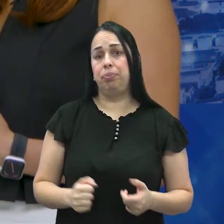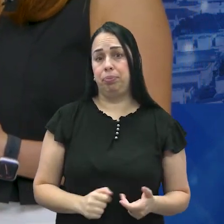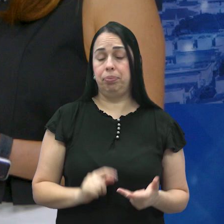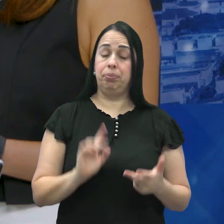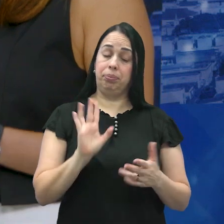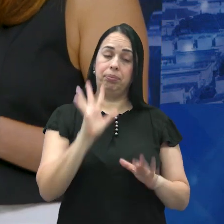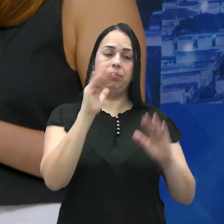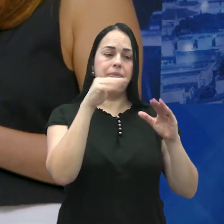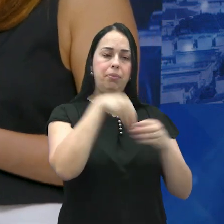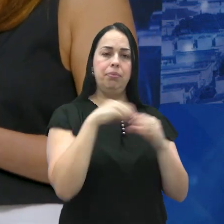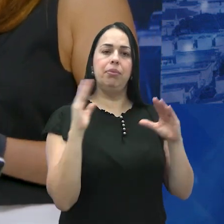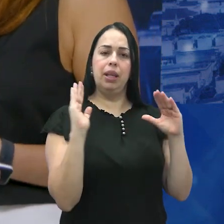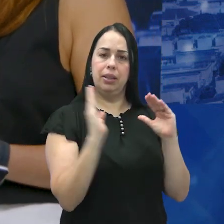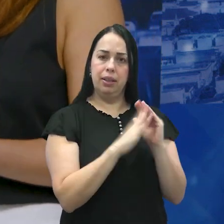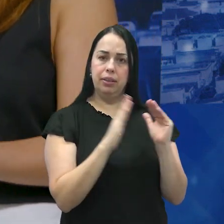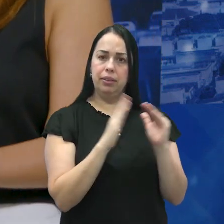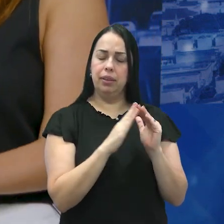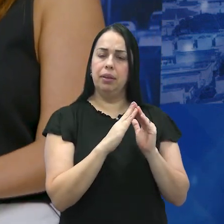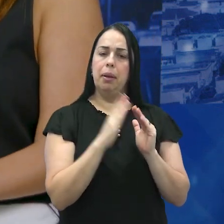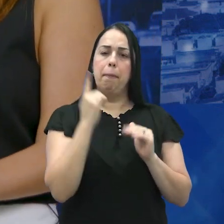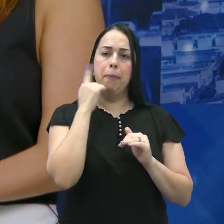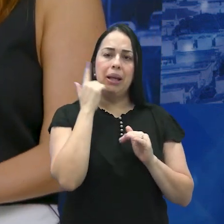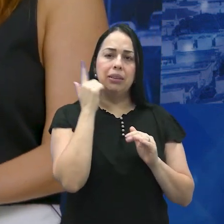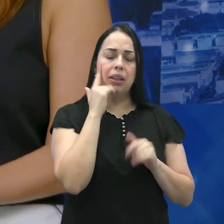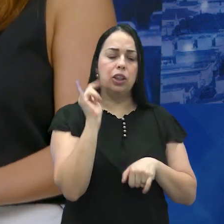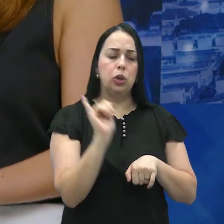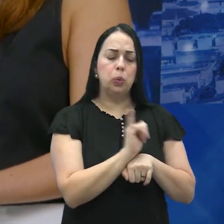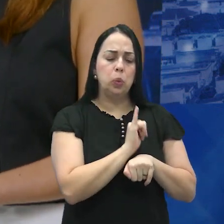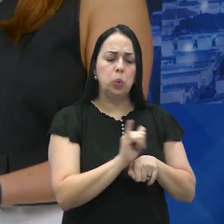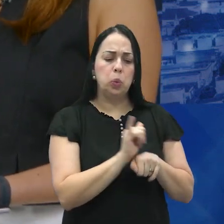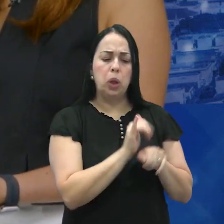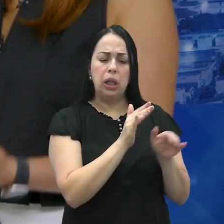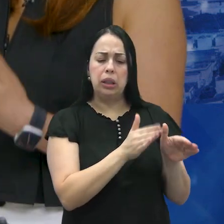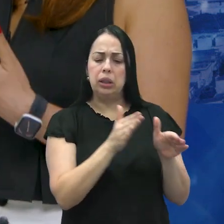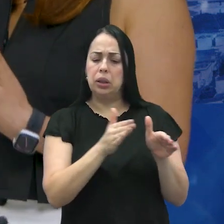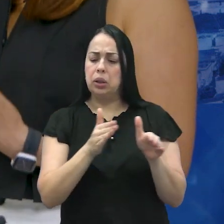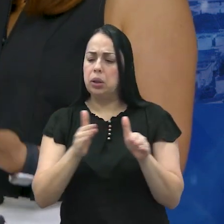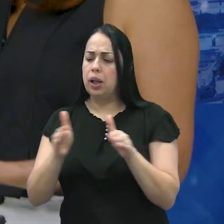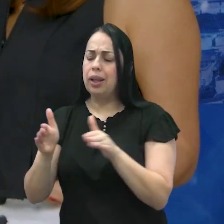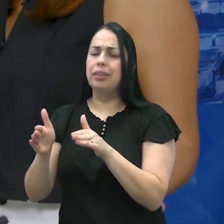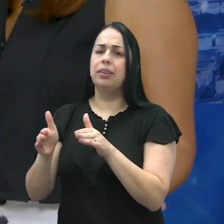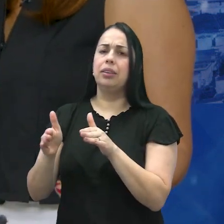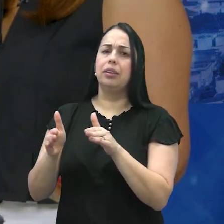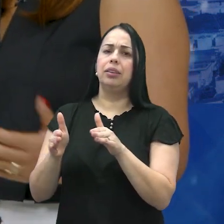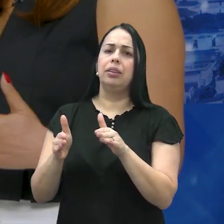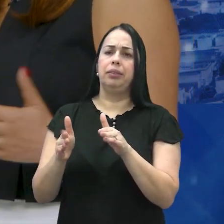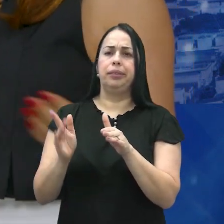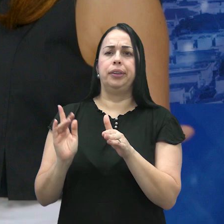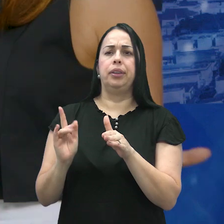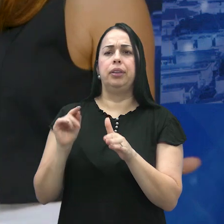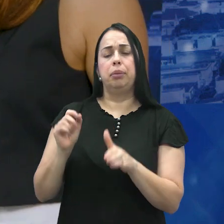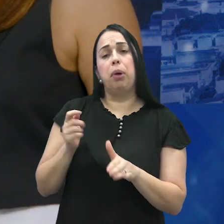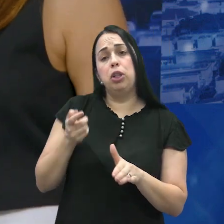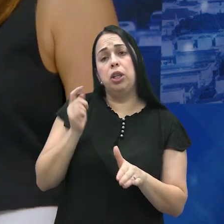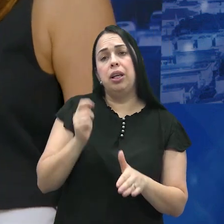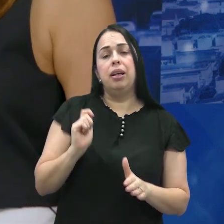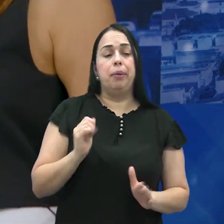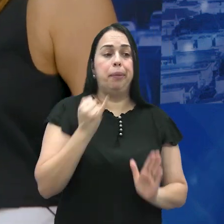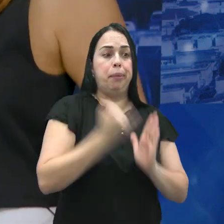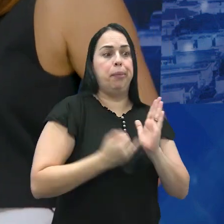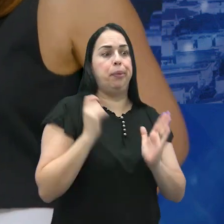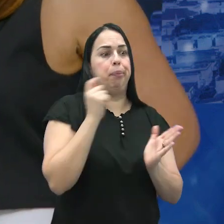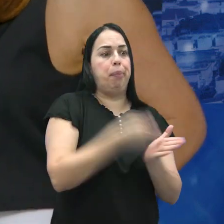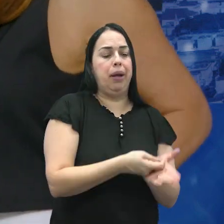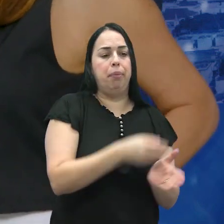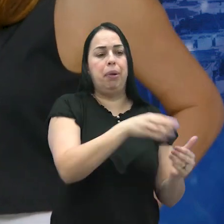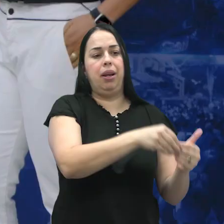de domicílios, é pensar que todo esse recurso que é demandado para a destinação também é nosso, que a gente poderia estar aplicando melhor em outras